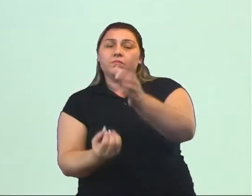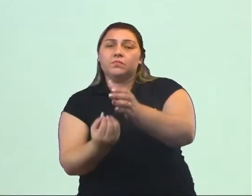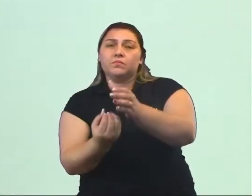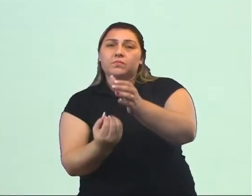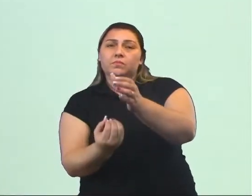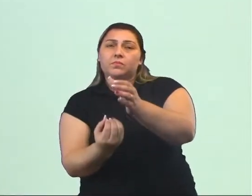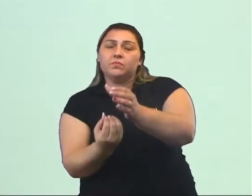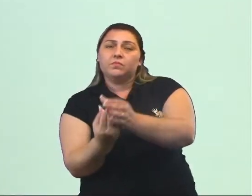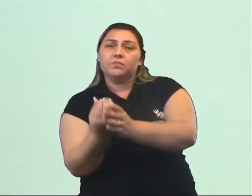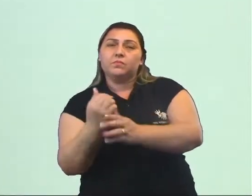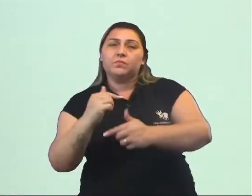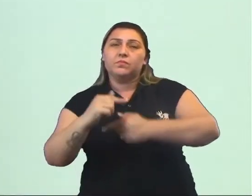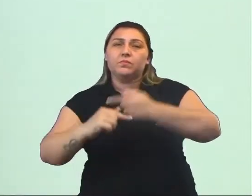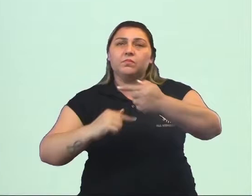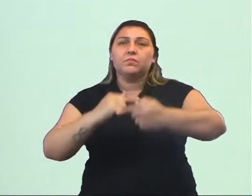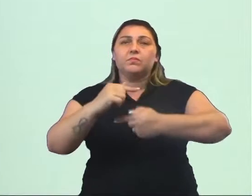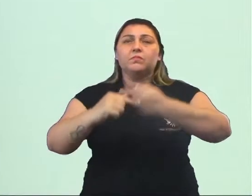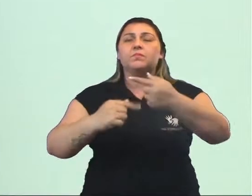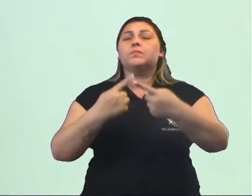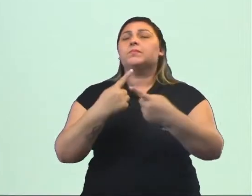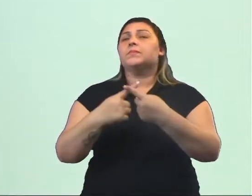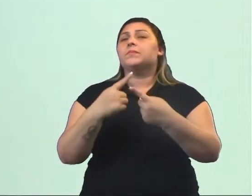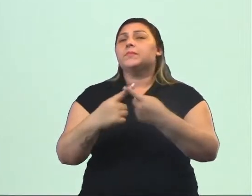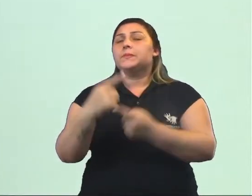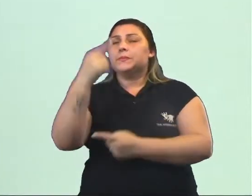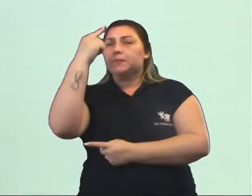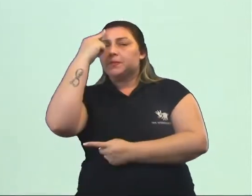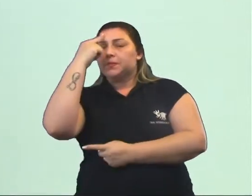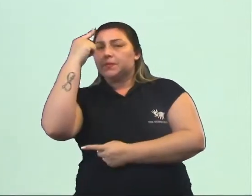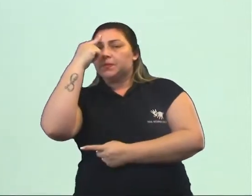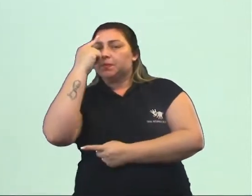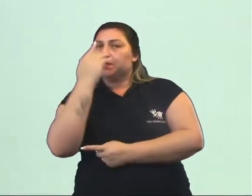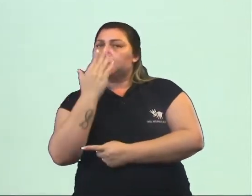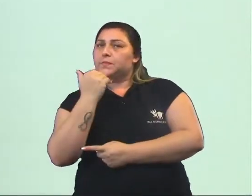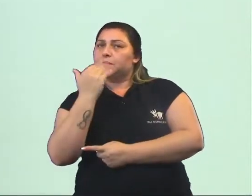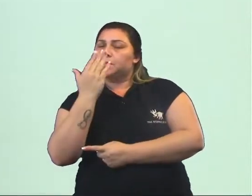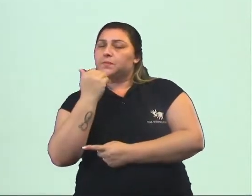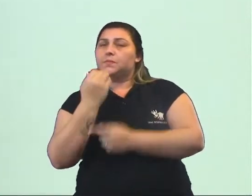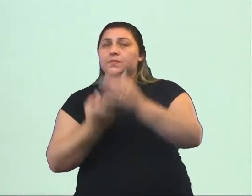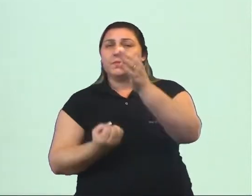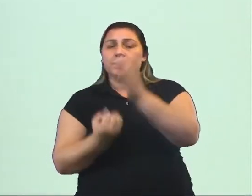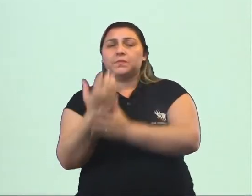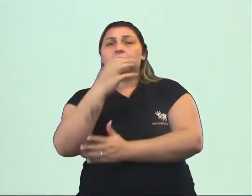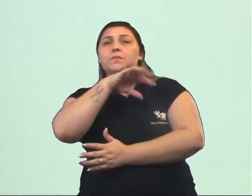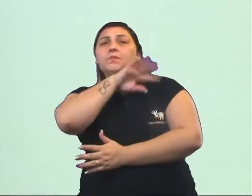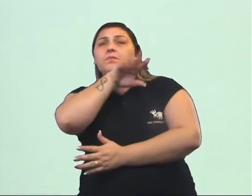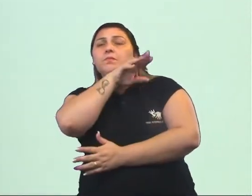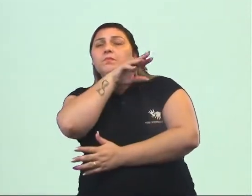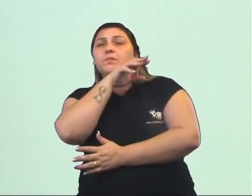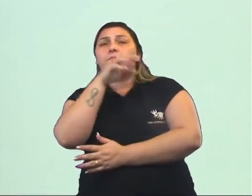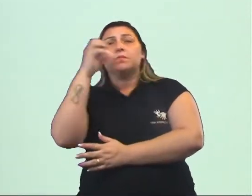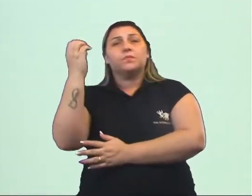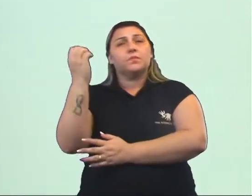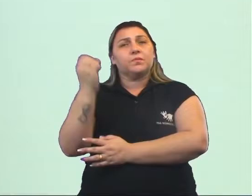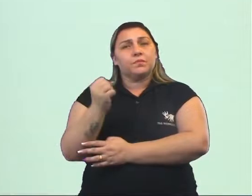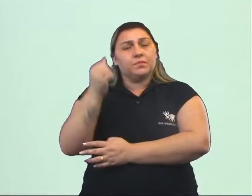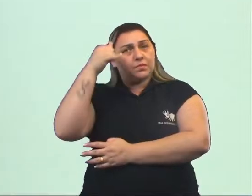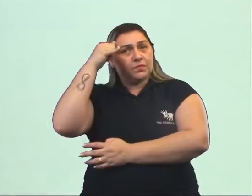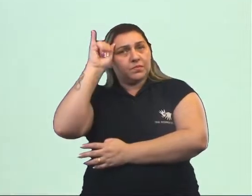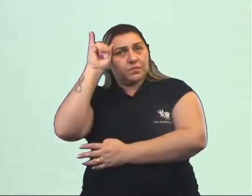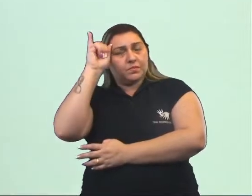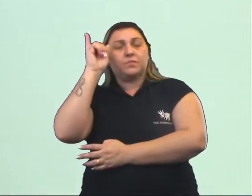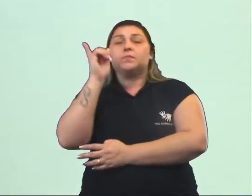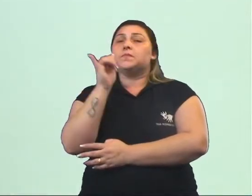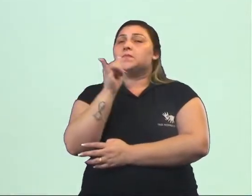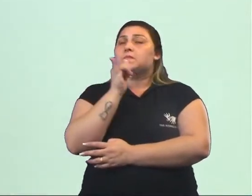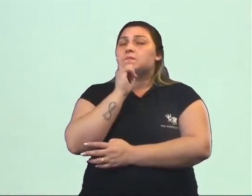seres vivos? Por quê? Vamos lá, vamos pensar aqui em algum alimento que é de origem animal. O leite, por exemplo.